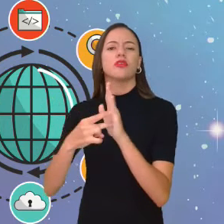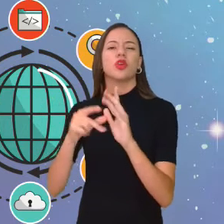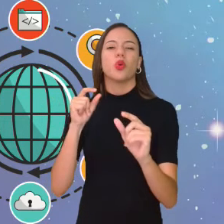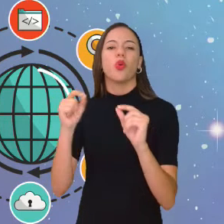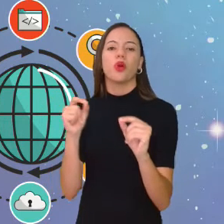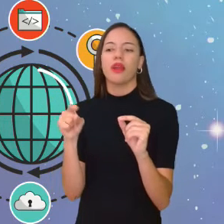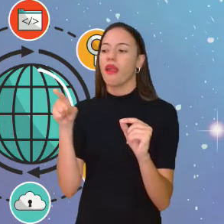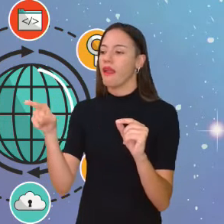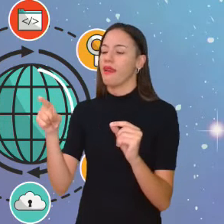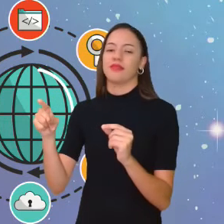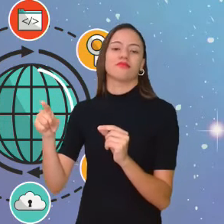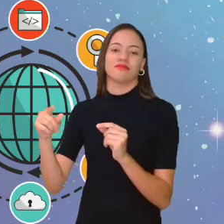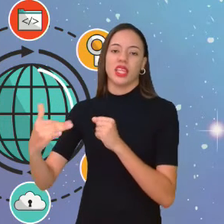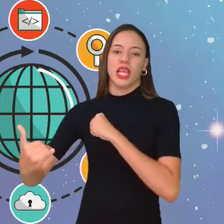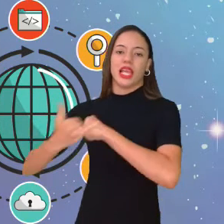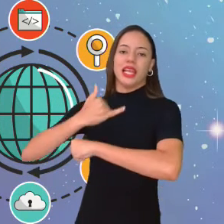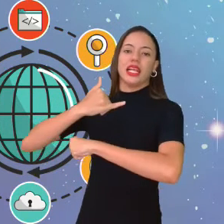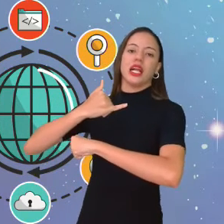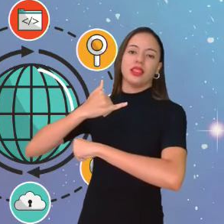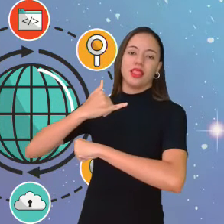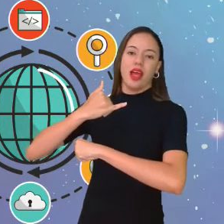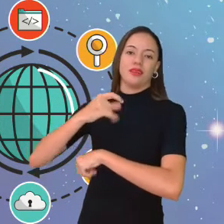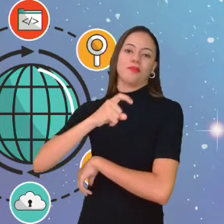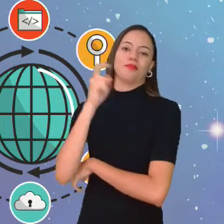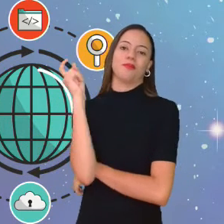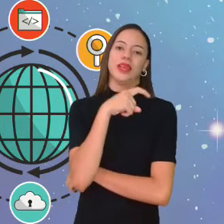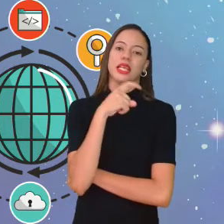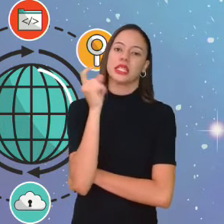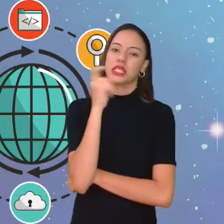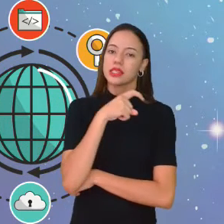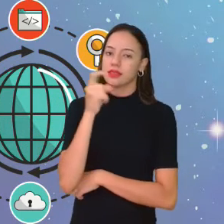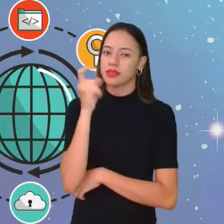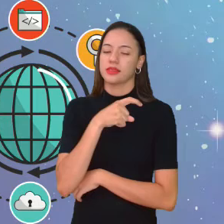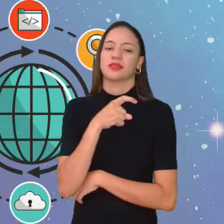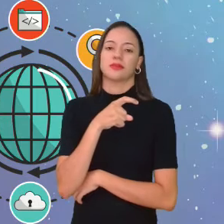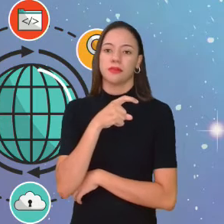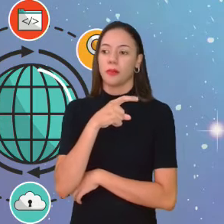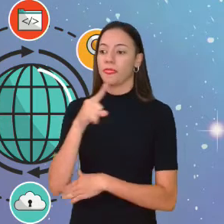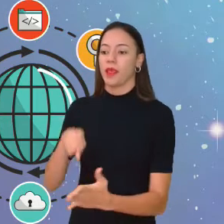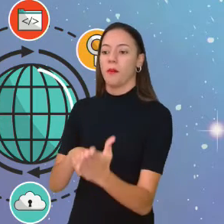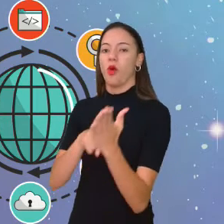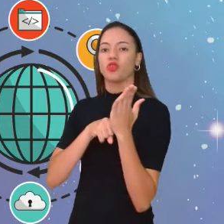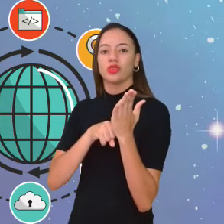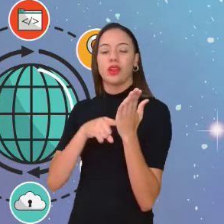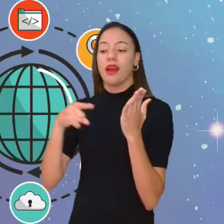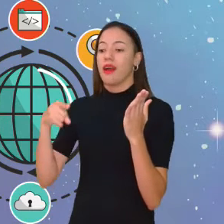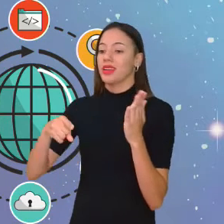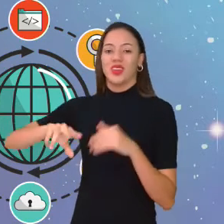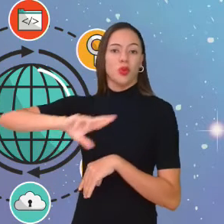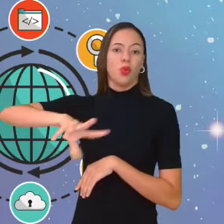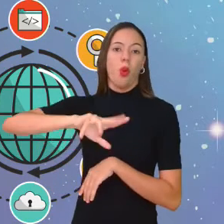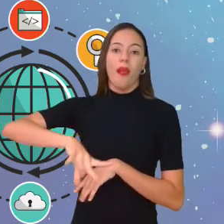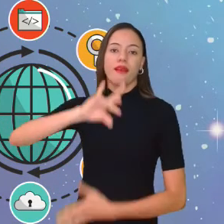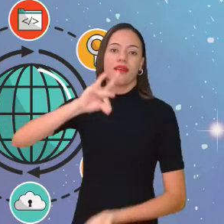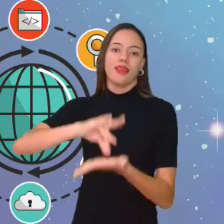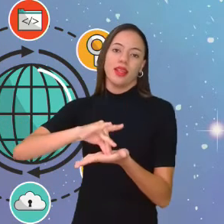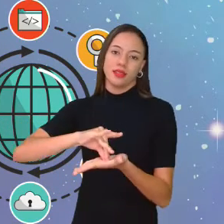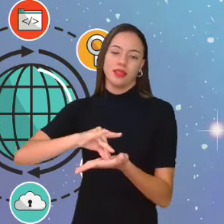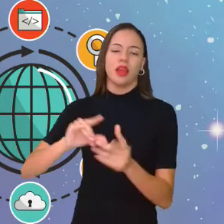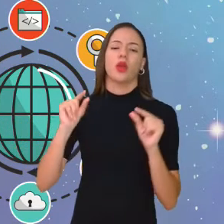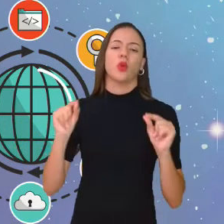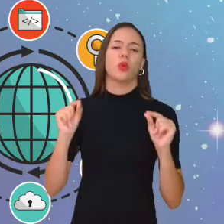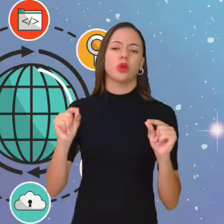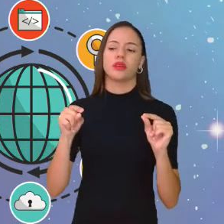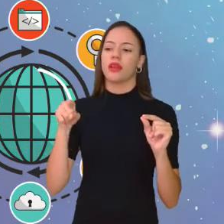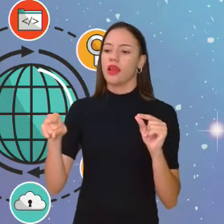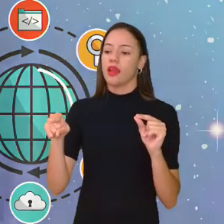seja, enganar, mentir, né? Trazer algo que não é verídico, é sim uma